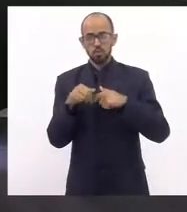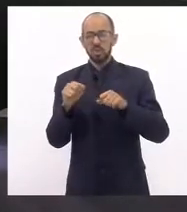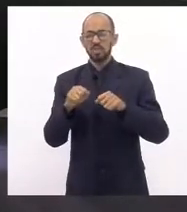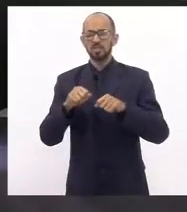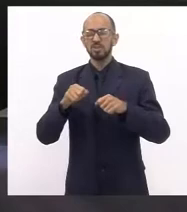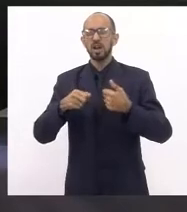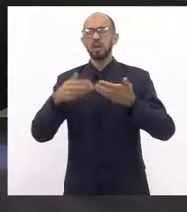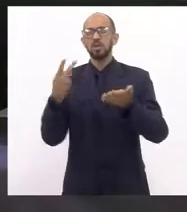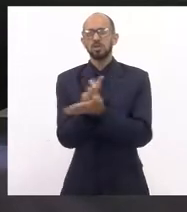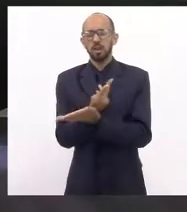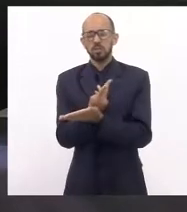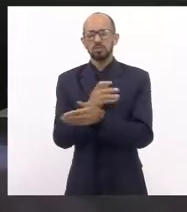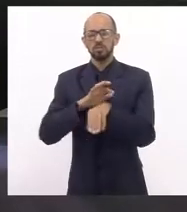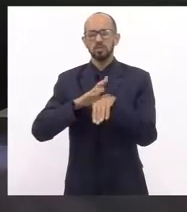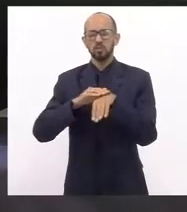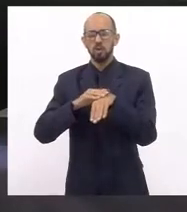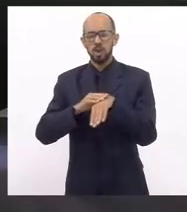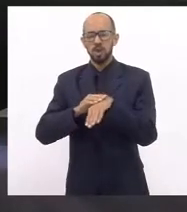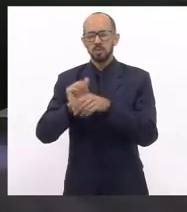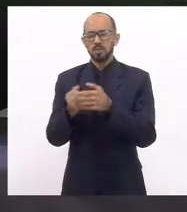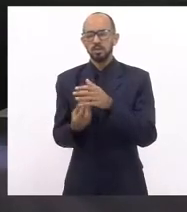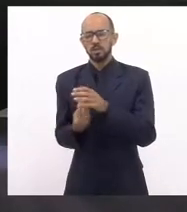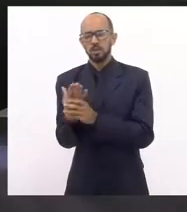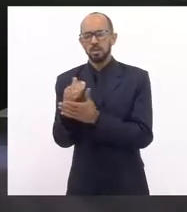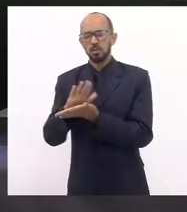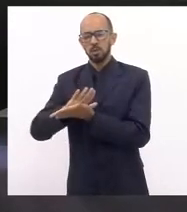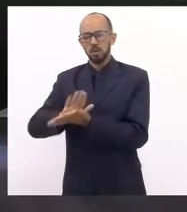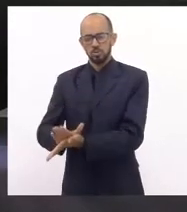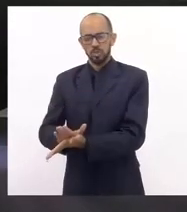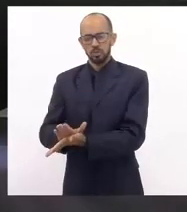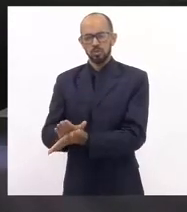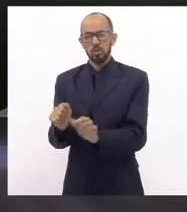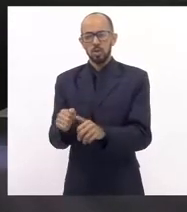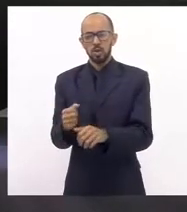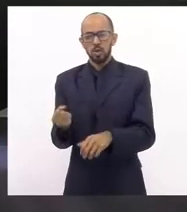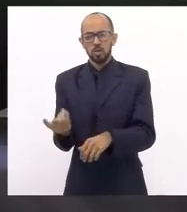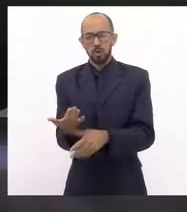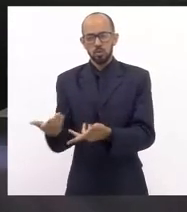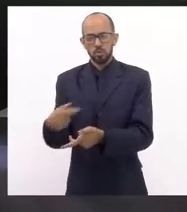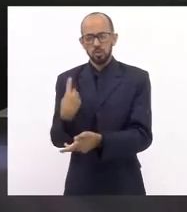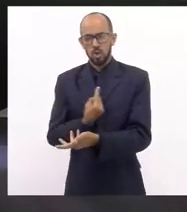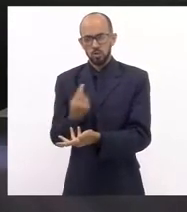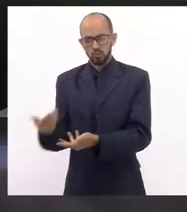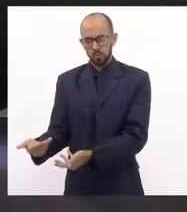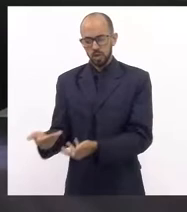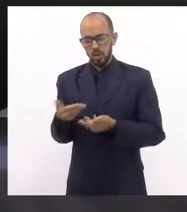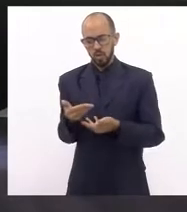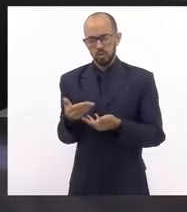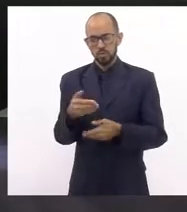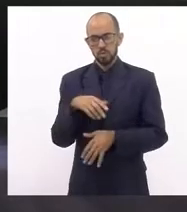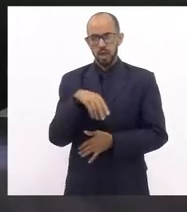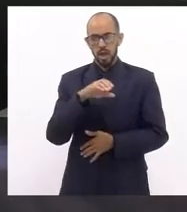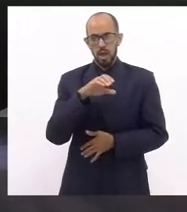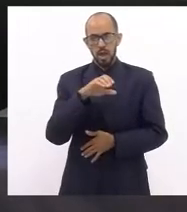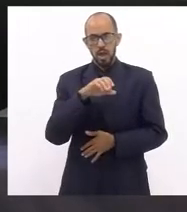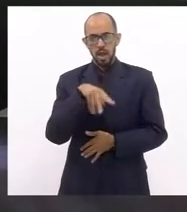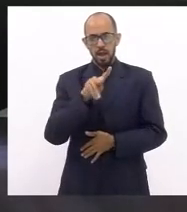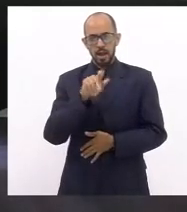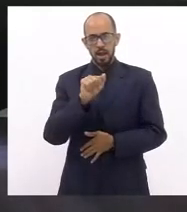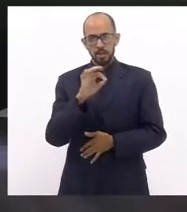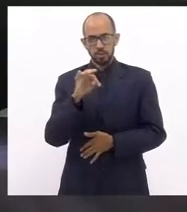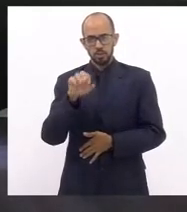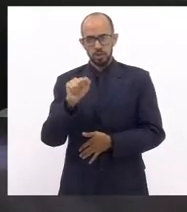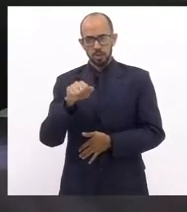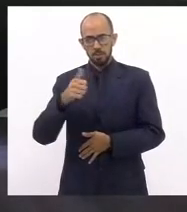traz preconceito. E, quando nós lançamos, fomos acolhidos. Né, a Kátia Bastos, ela é da minha primeira